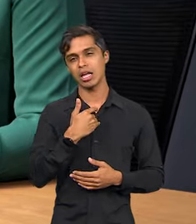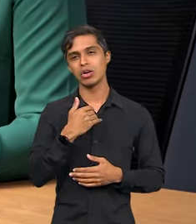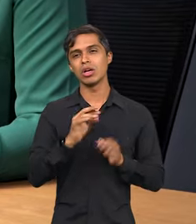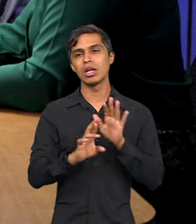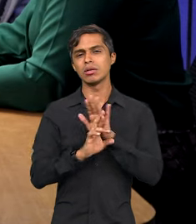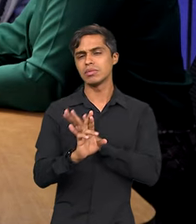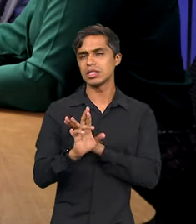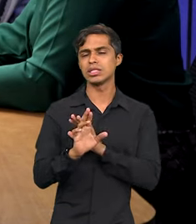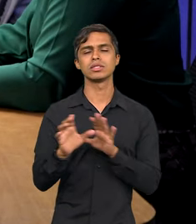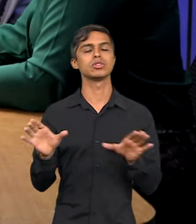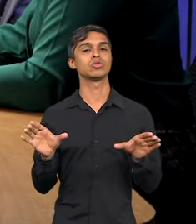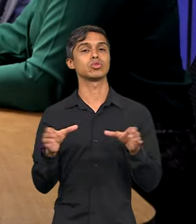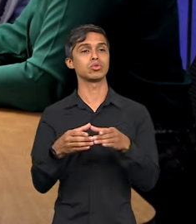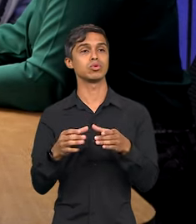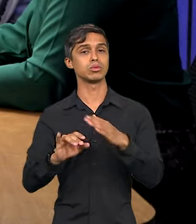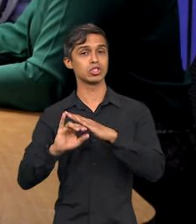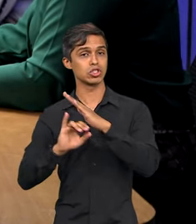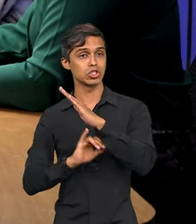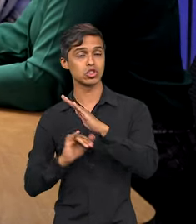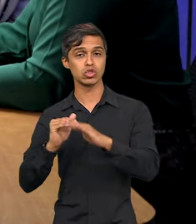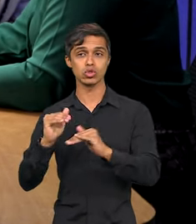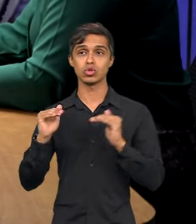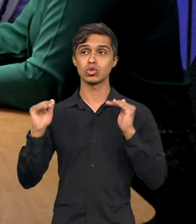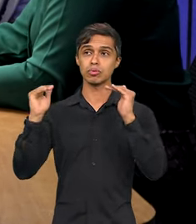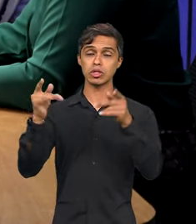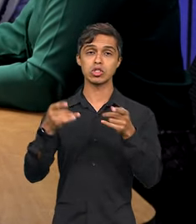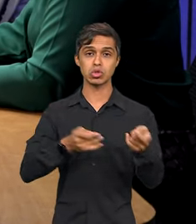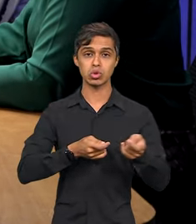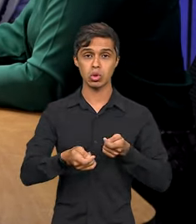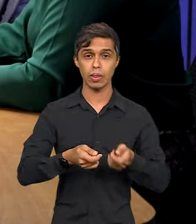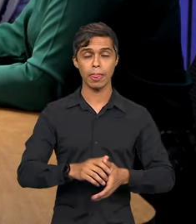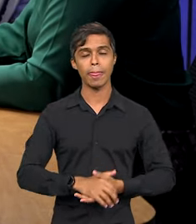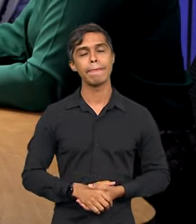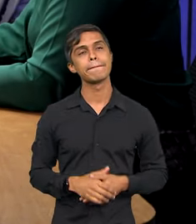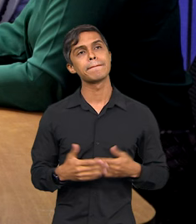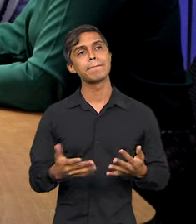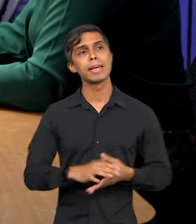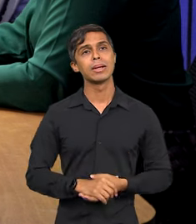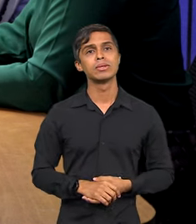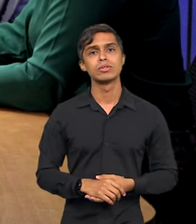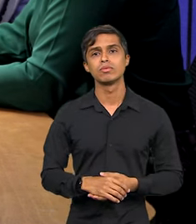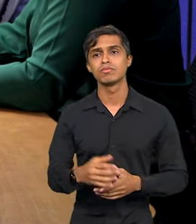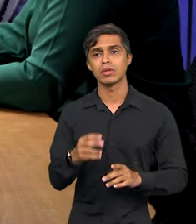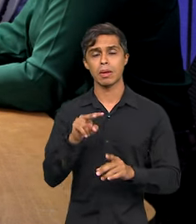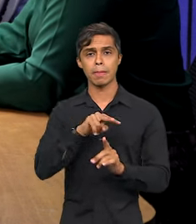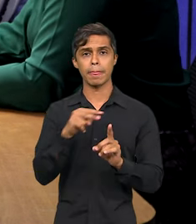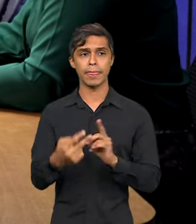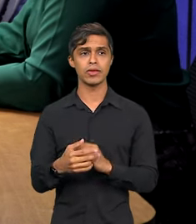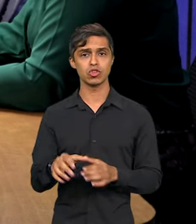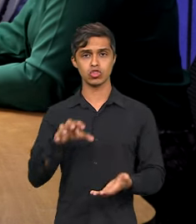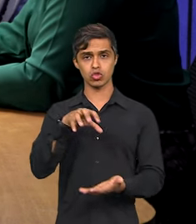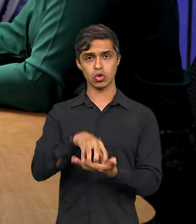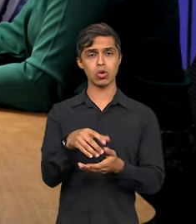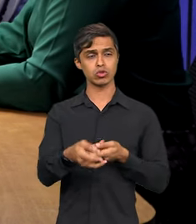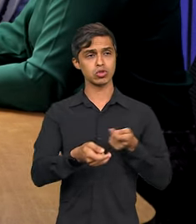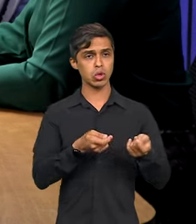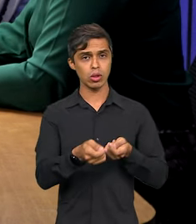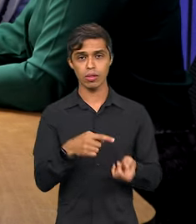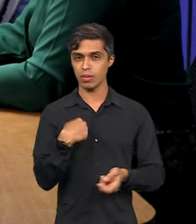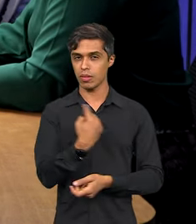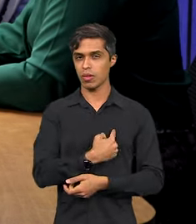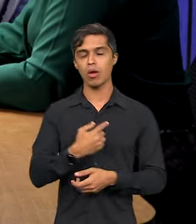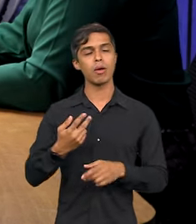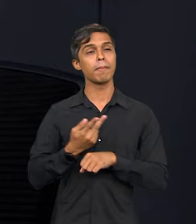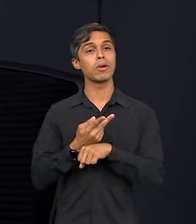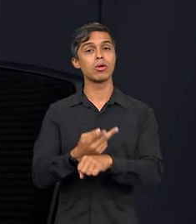representação né das instituições superiores de controle eh e sob o ponto de vista de órgãos de controle a